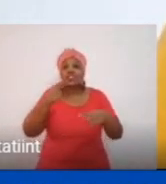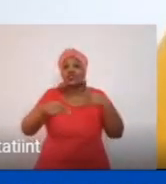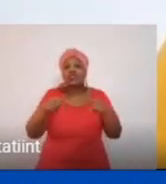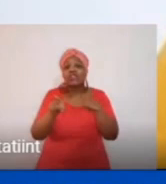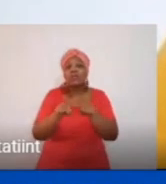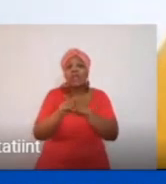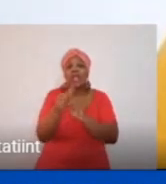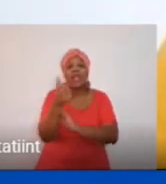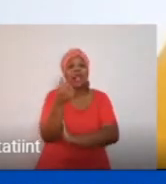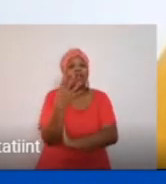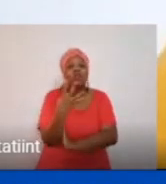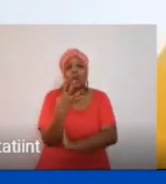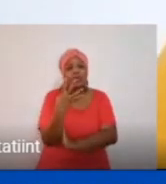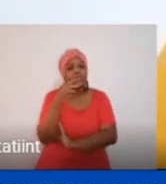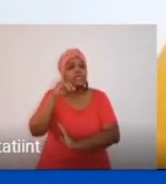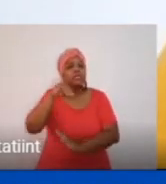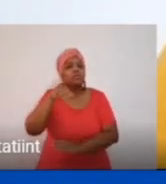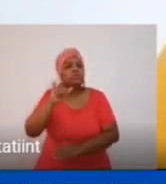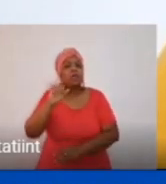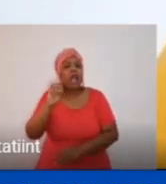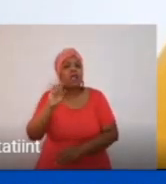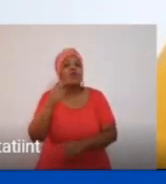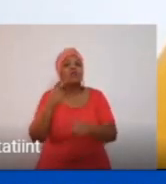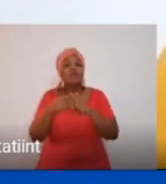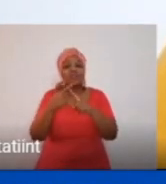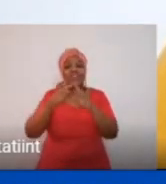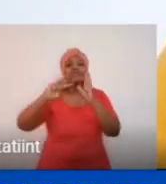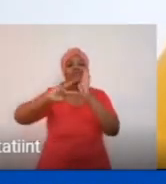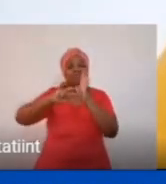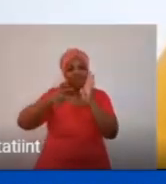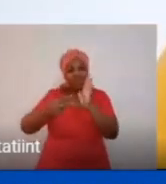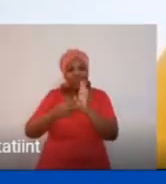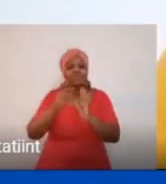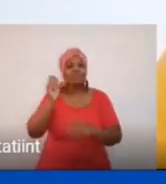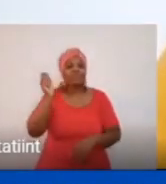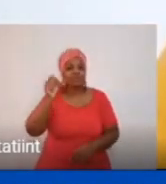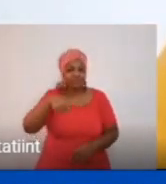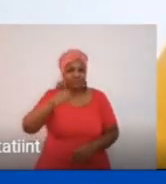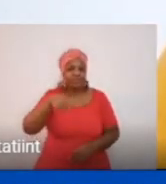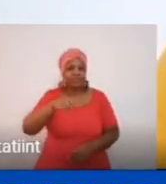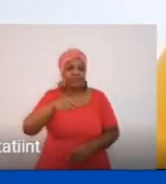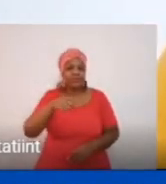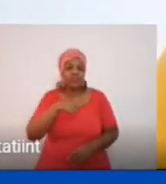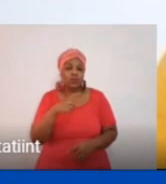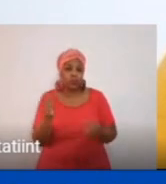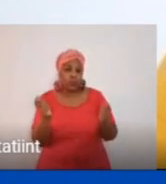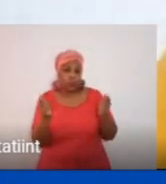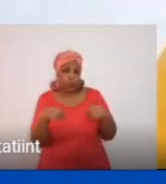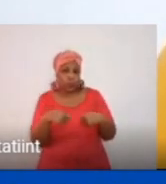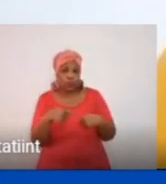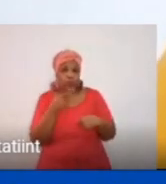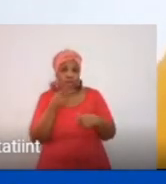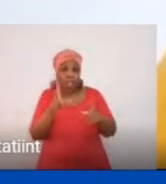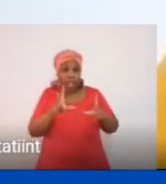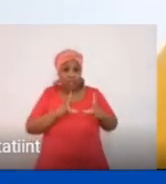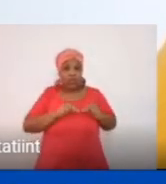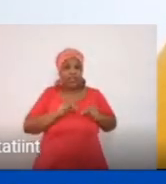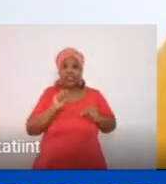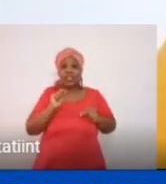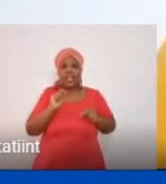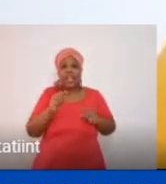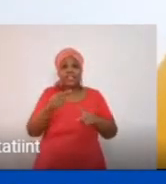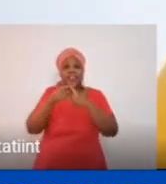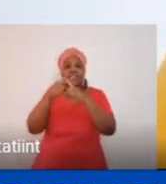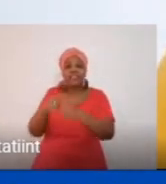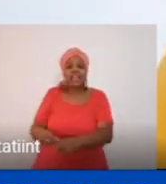muito significativo das condições que foram adotadas para a negação